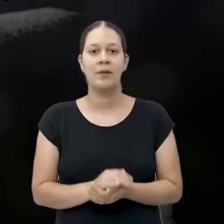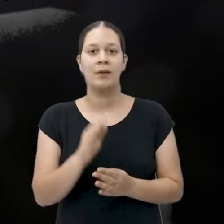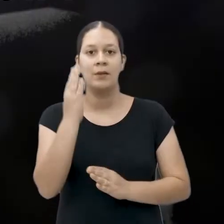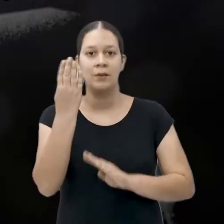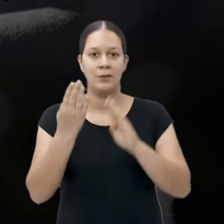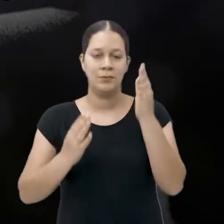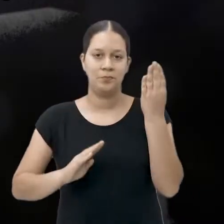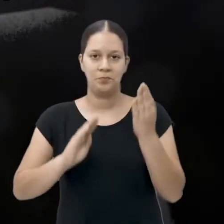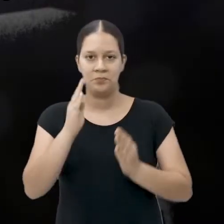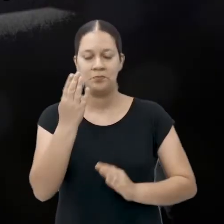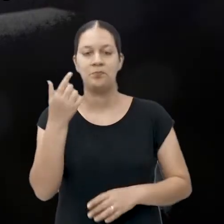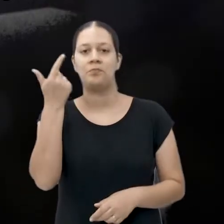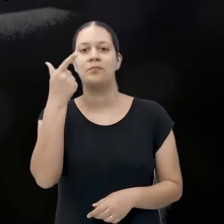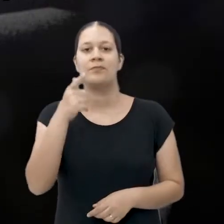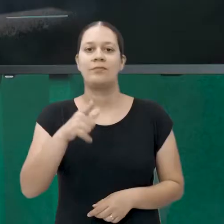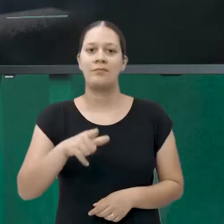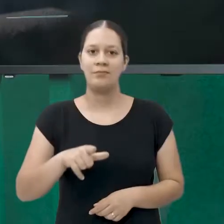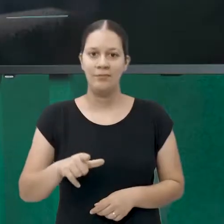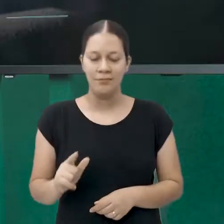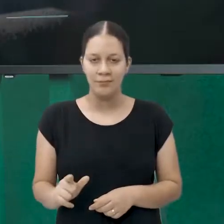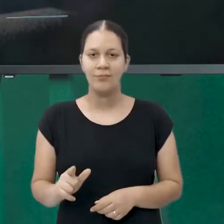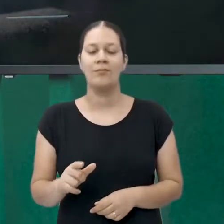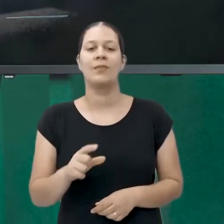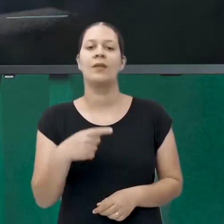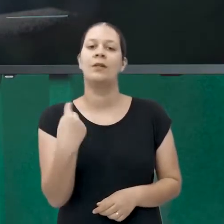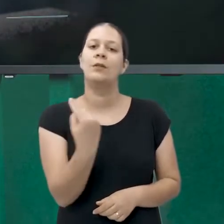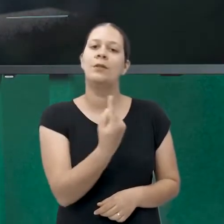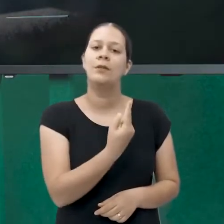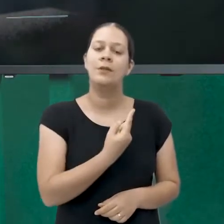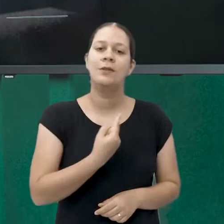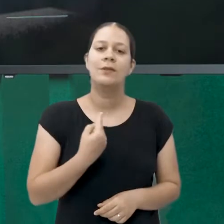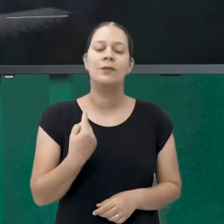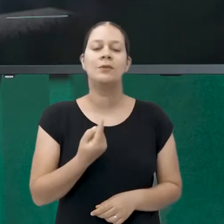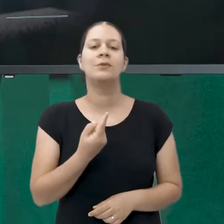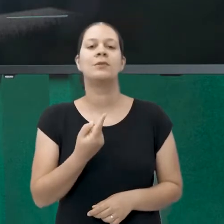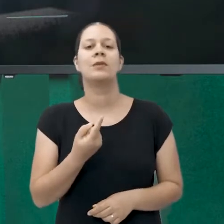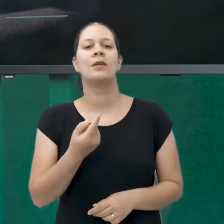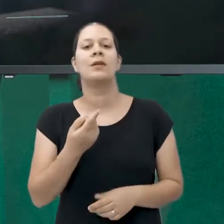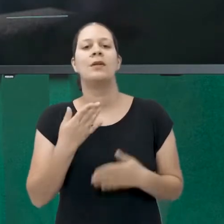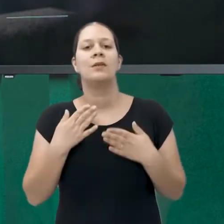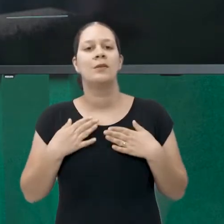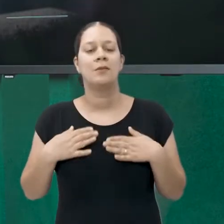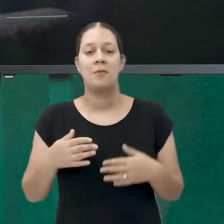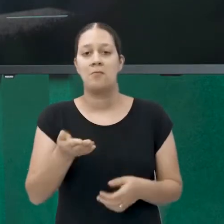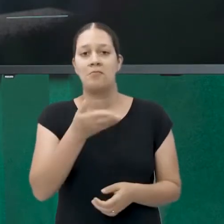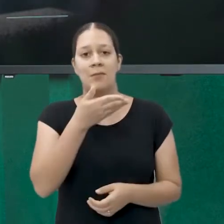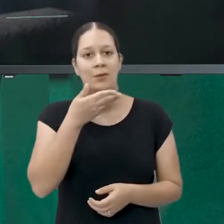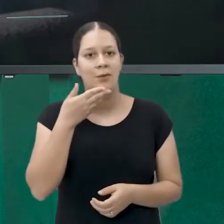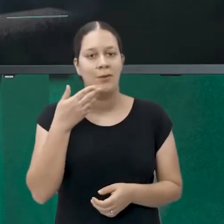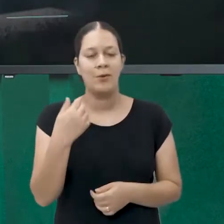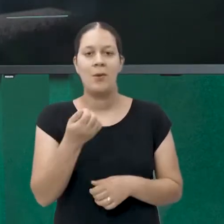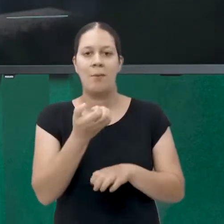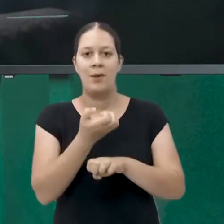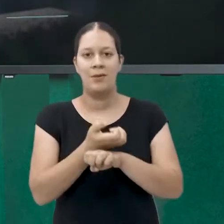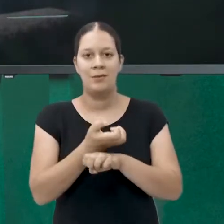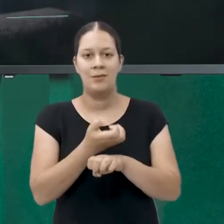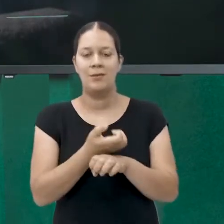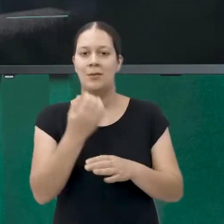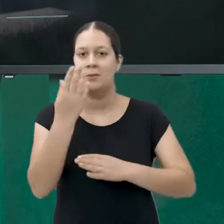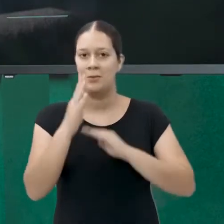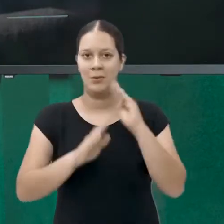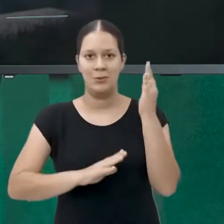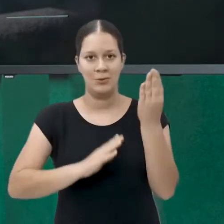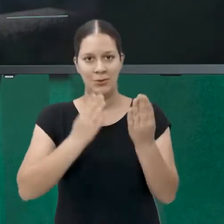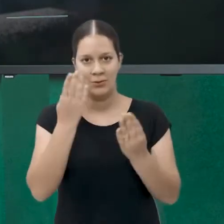Biologia mais uma vez aqui para a gente manter a cabeça no lugar. A melhor matéria tem que ser biologia para você ficar tranquilo aqui,